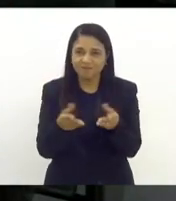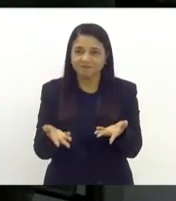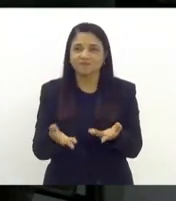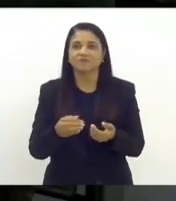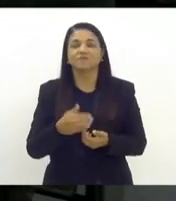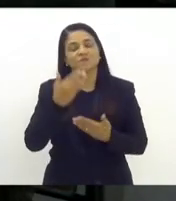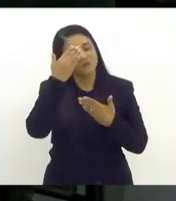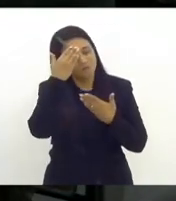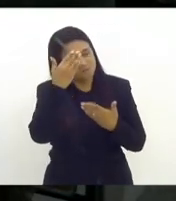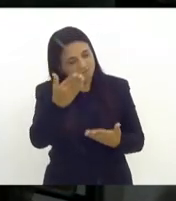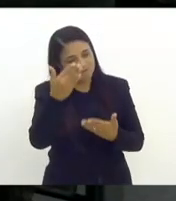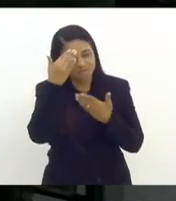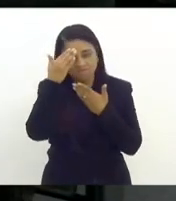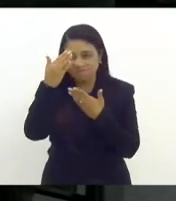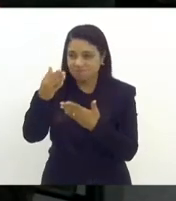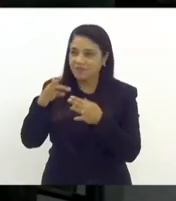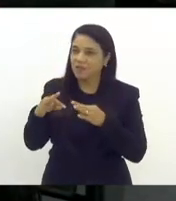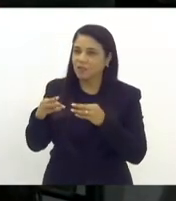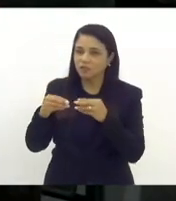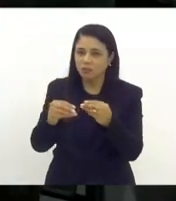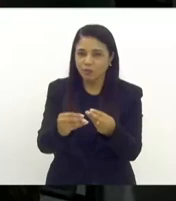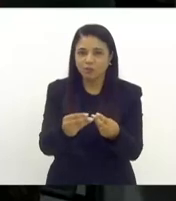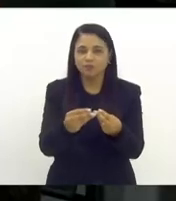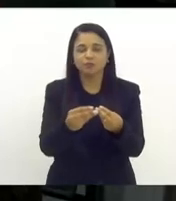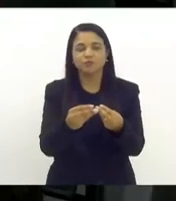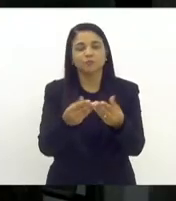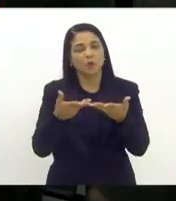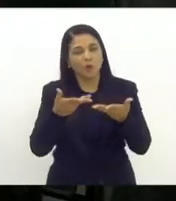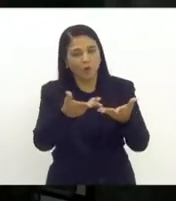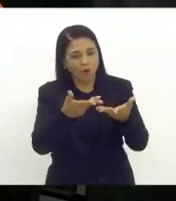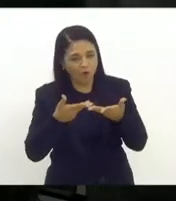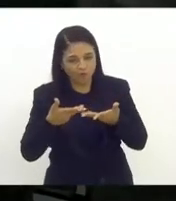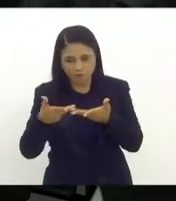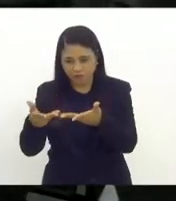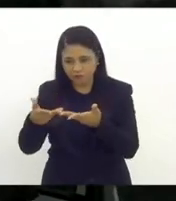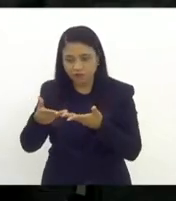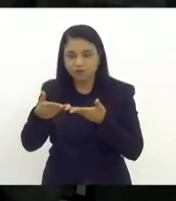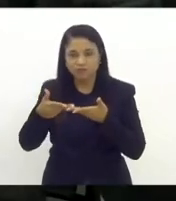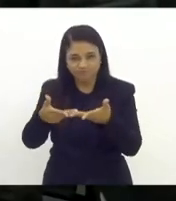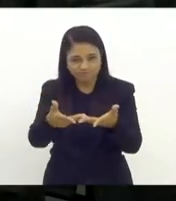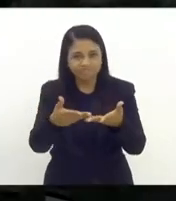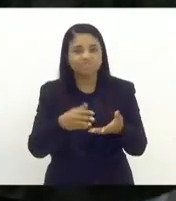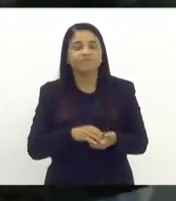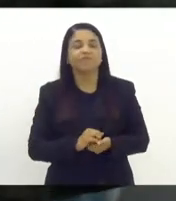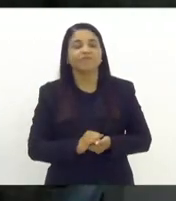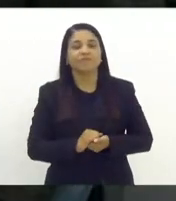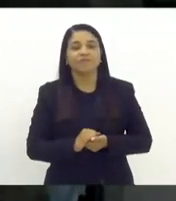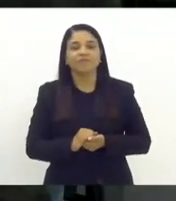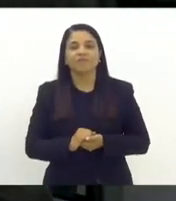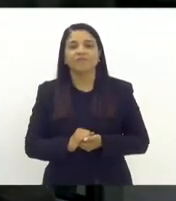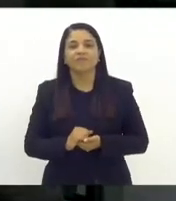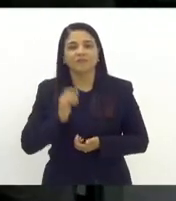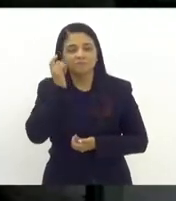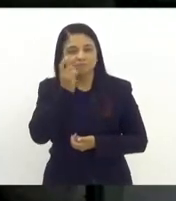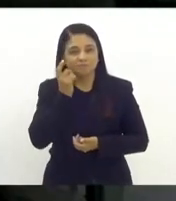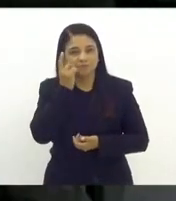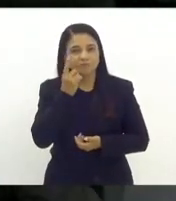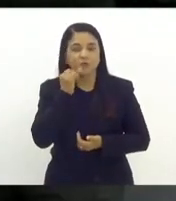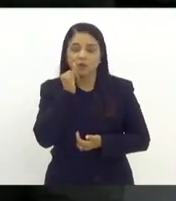a todos aí principalmente pelo convite Deputado dizer